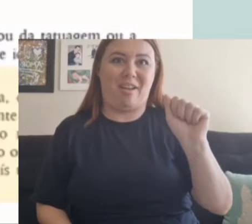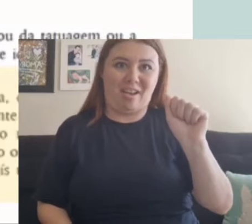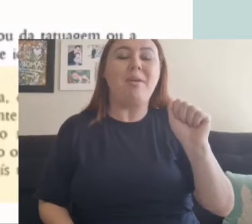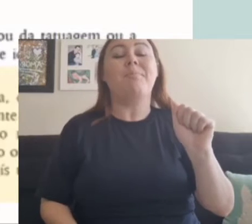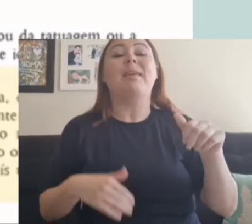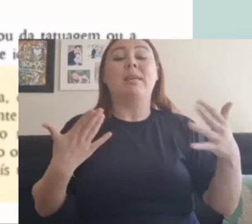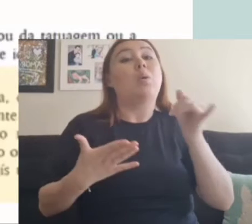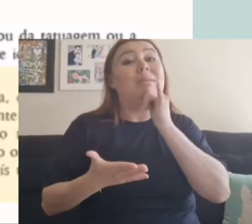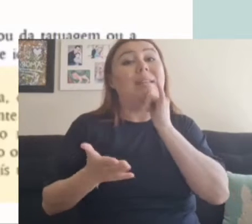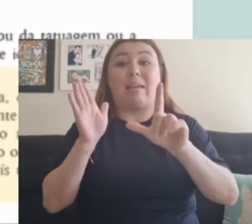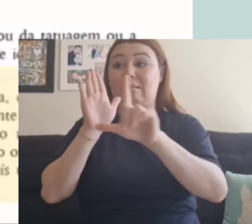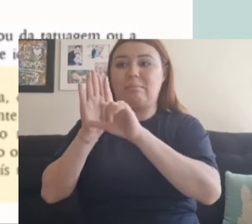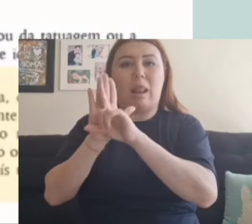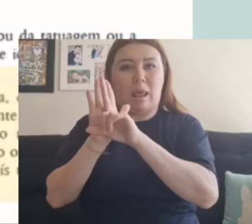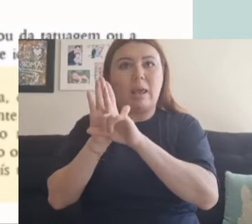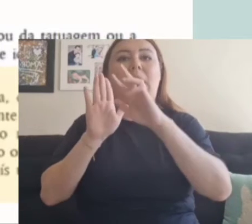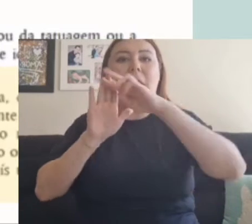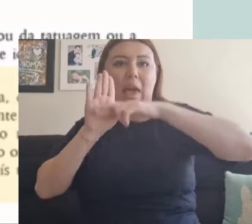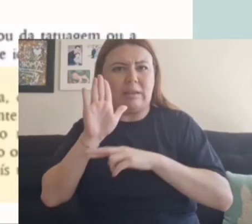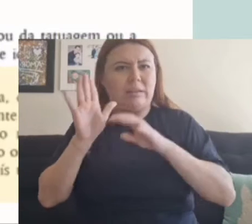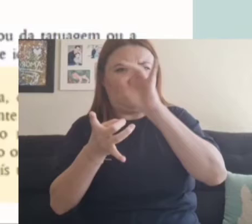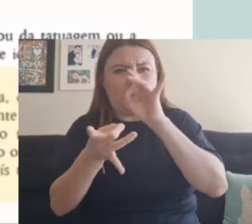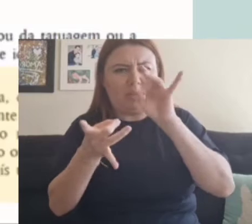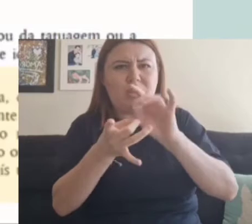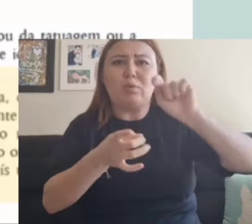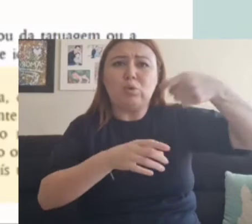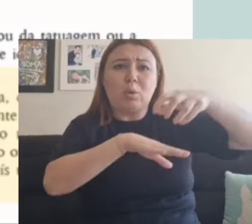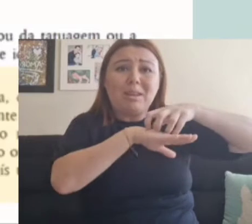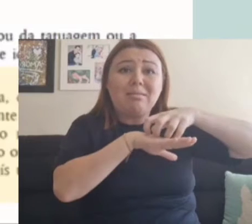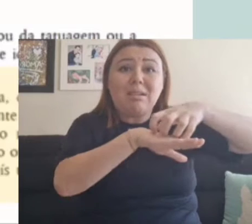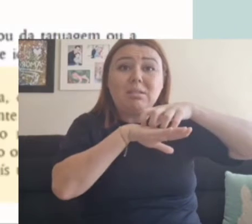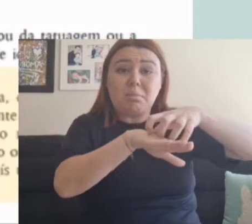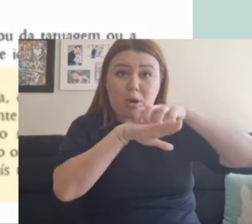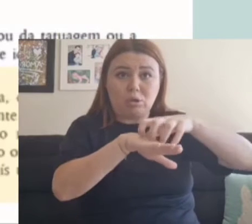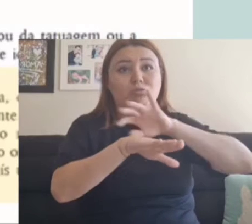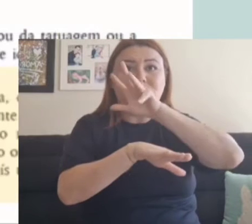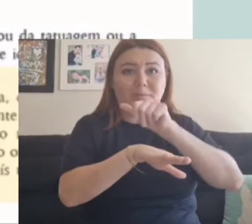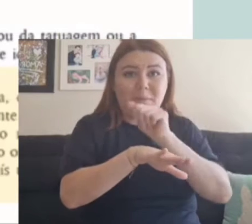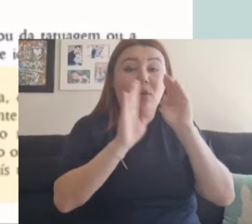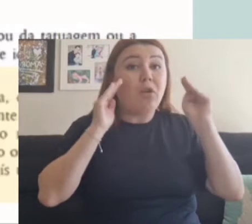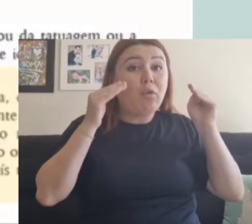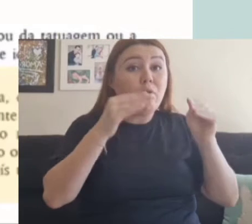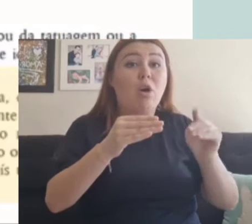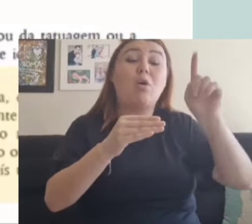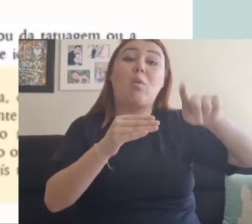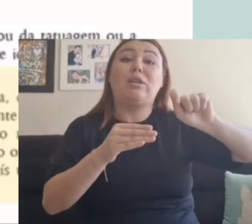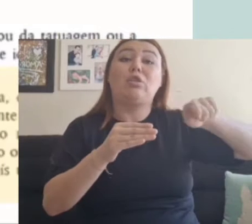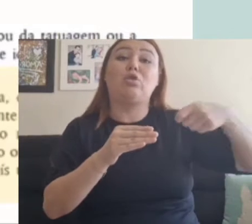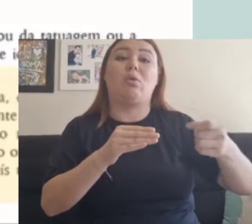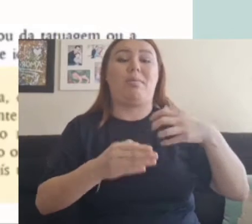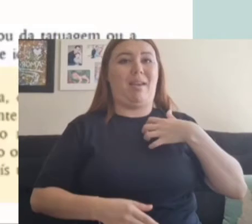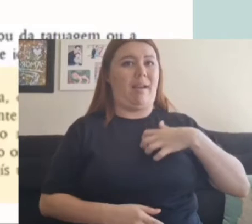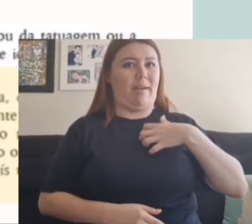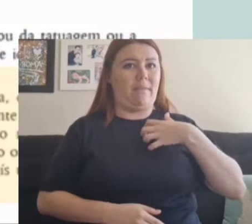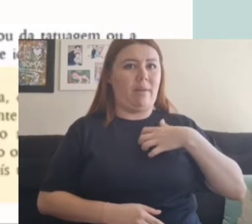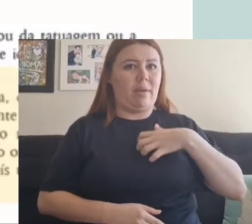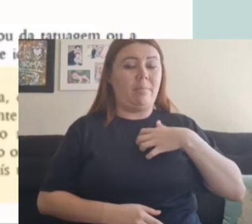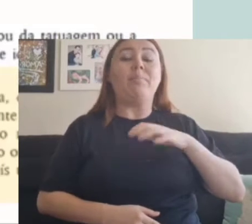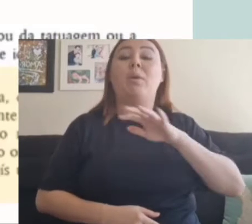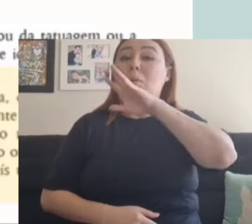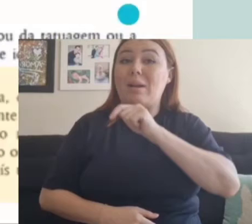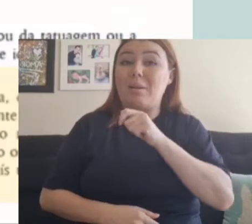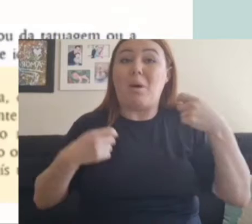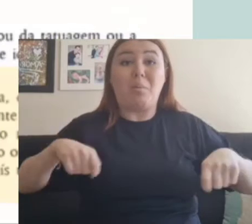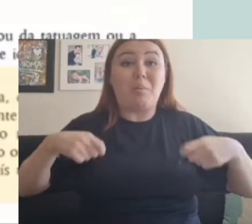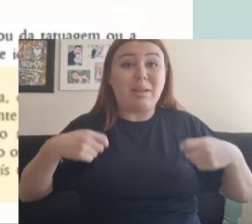uma regulamentação específica num artigo que é só sobre transporte de animais, que é só sobre vacinação antirrábica, que diz: